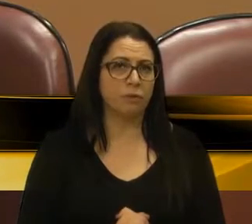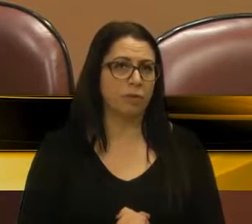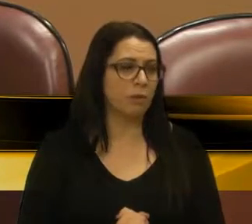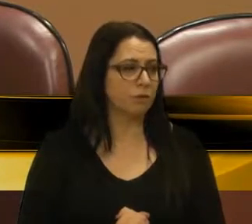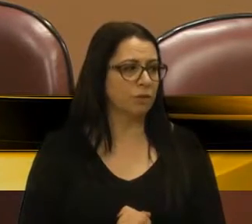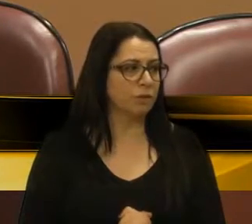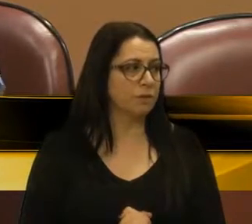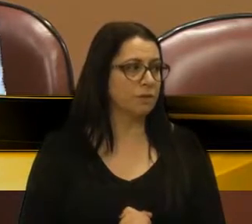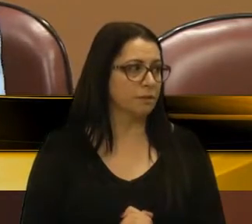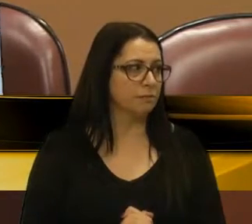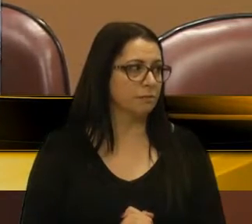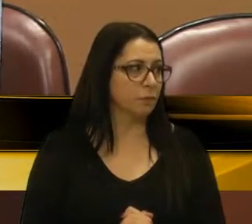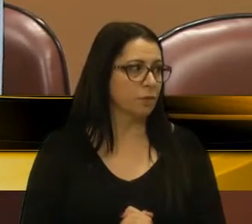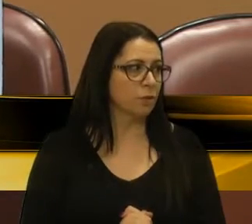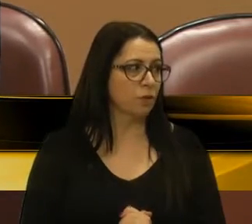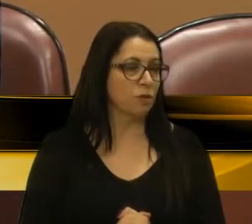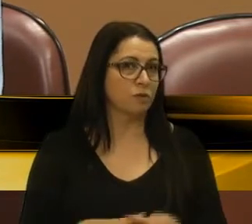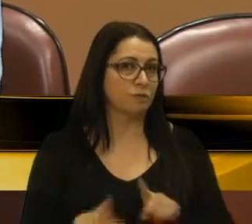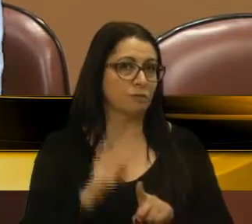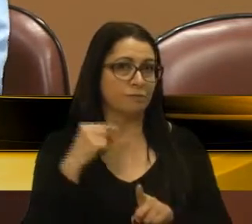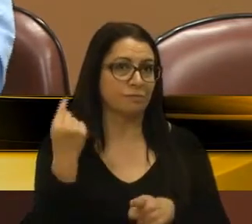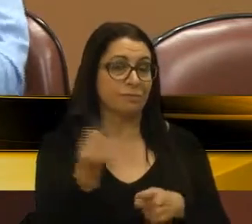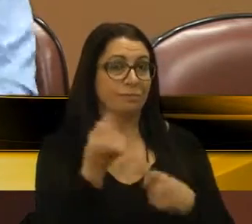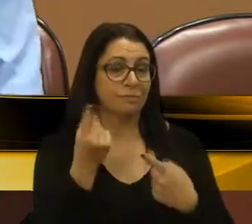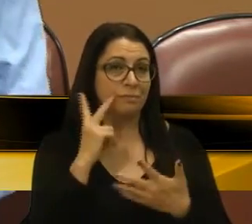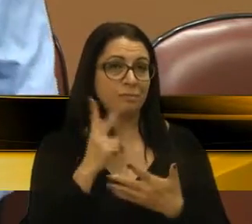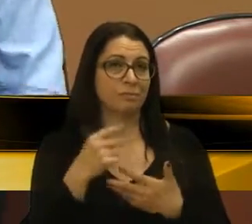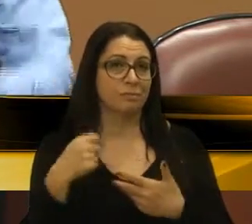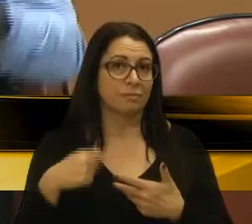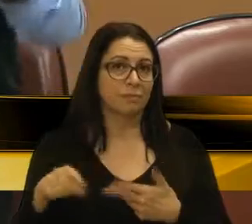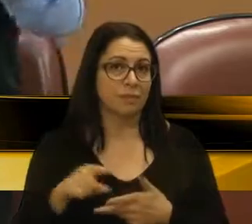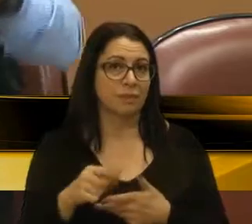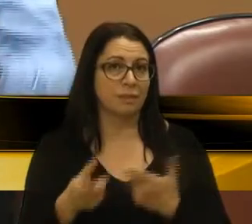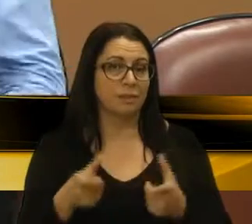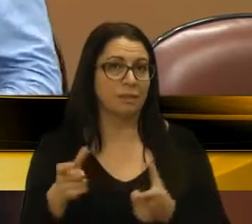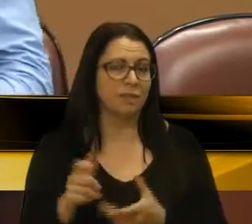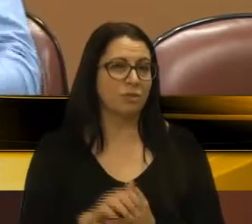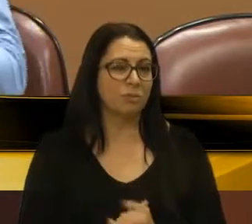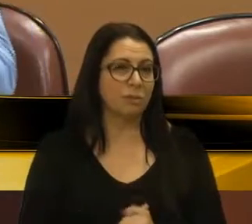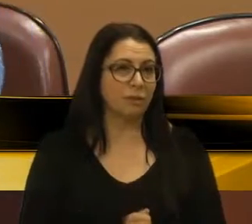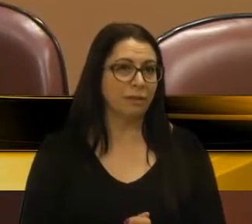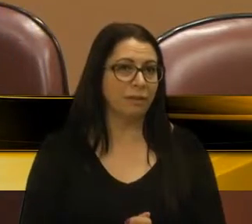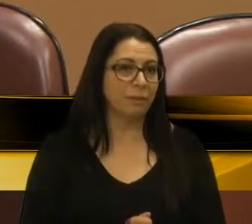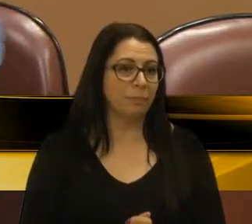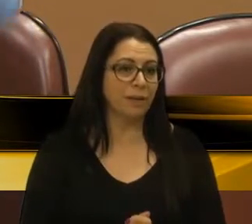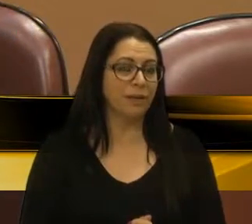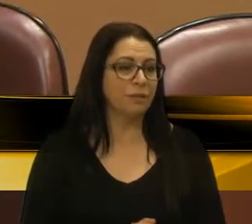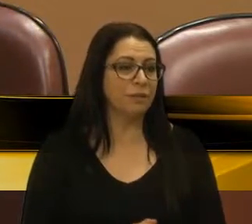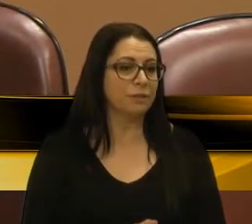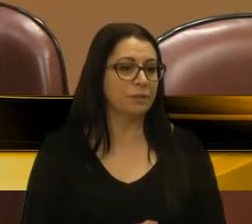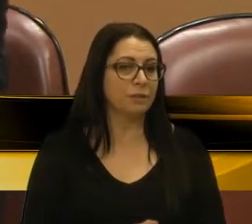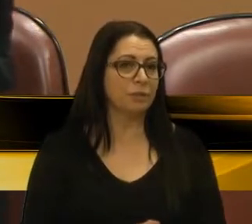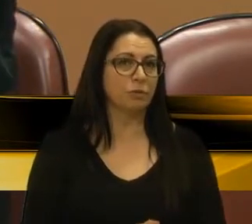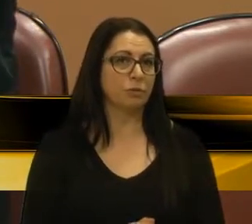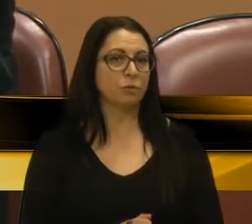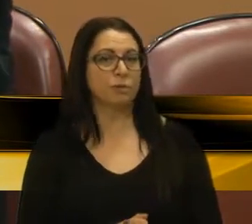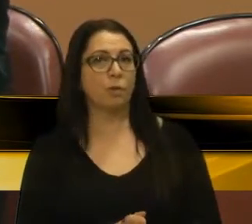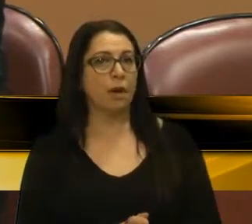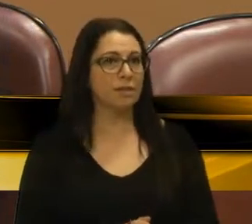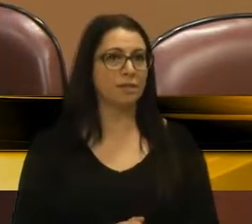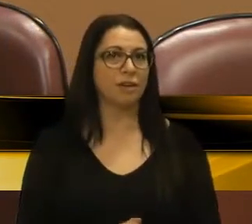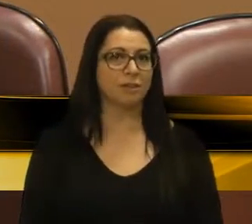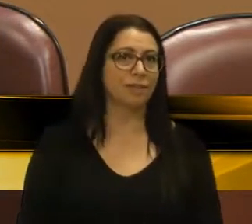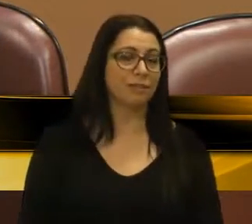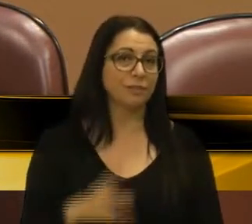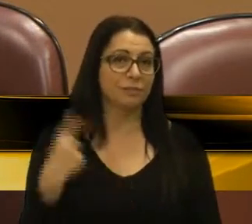mandei um áudio, eu disse para o pai, Moacir, preciso saber o que aconteceu, porque hoje foi com a tua filha,